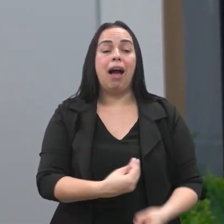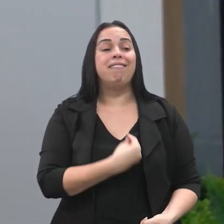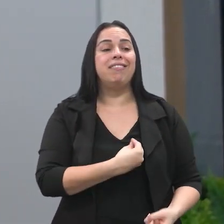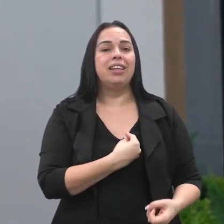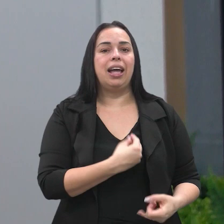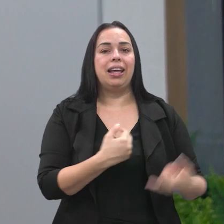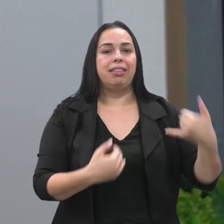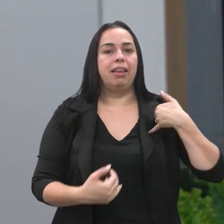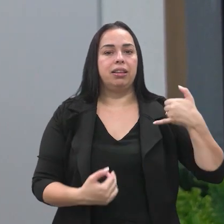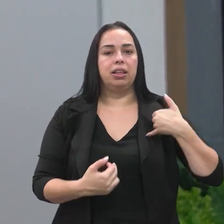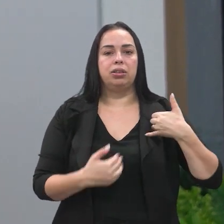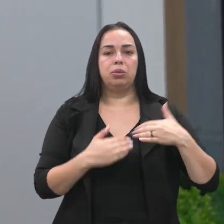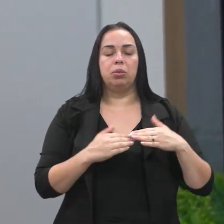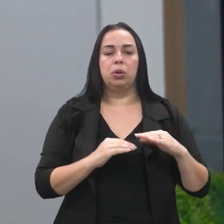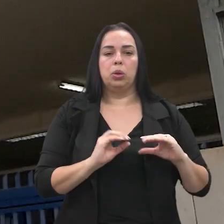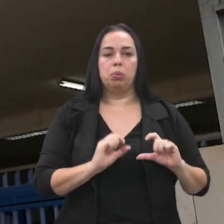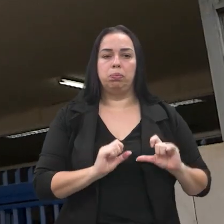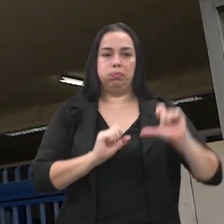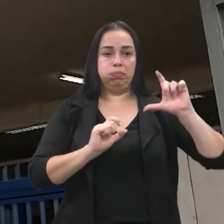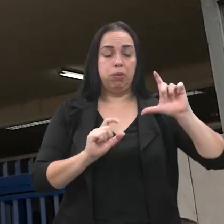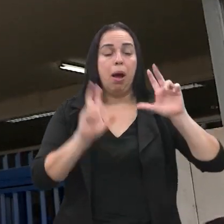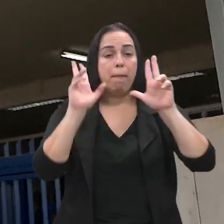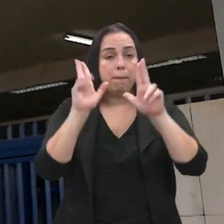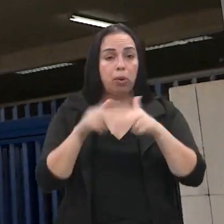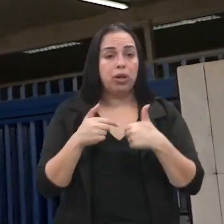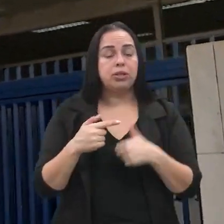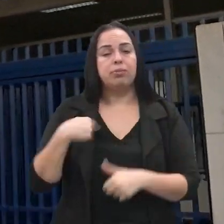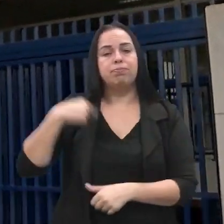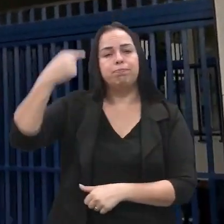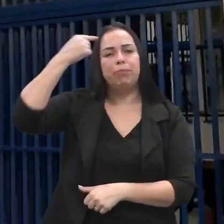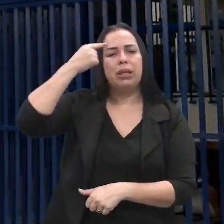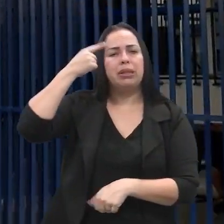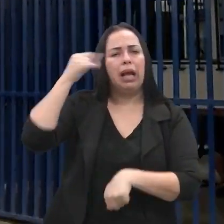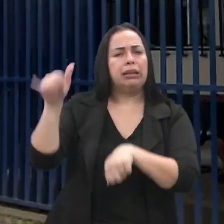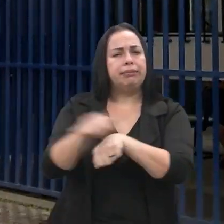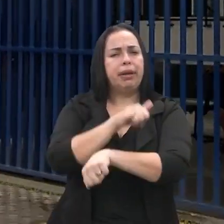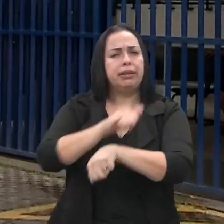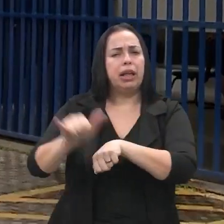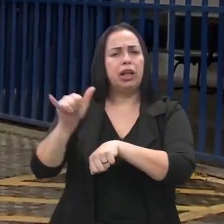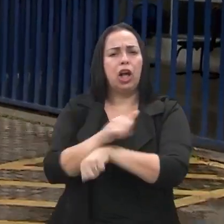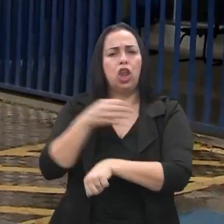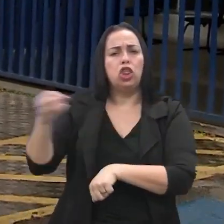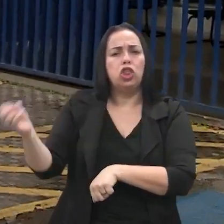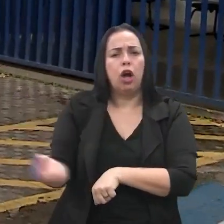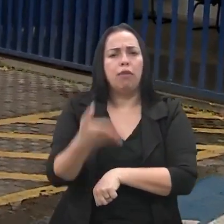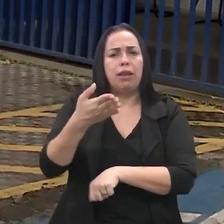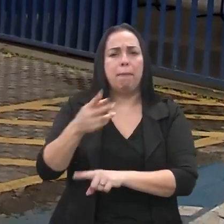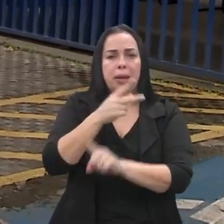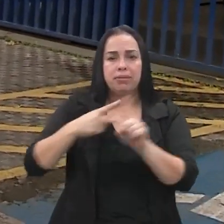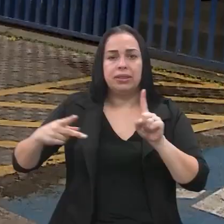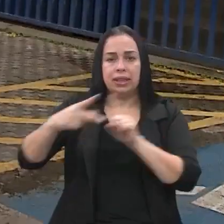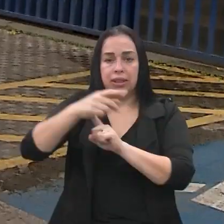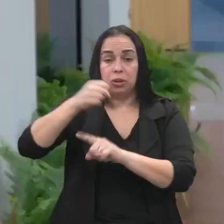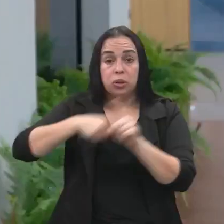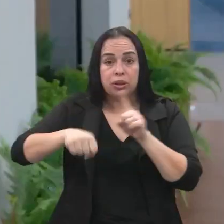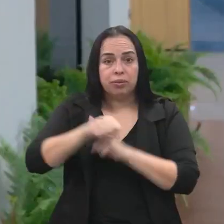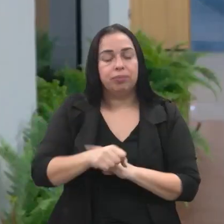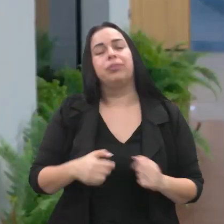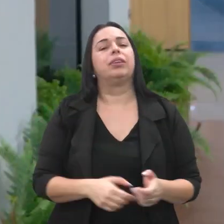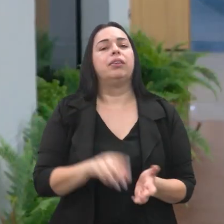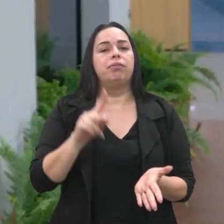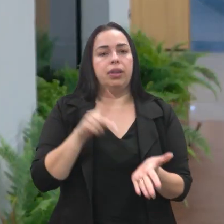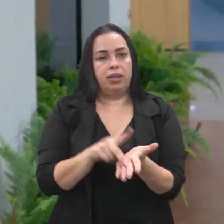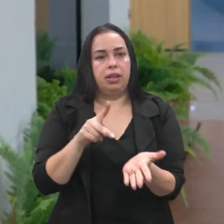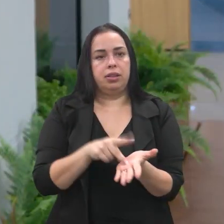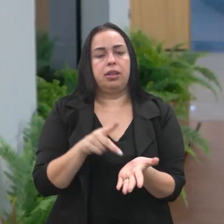aumento da expectativa de vida da população. Por isso, a importância de pensar em novos modelos para o sistema previdenciário. Nós temos